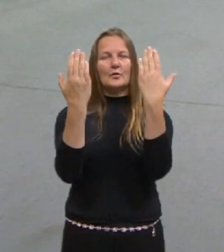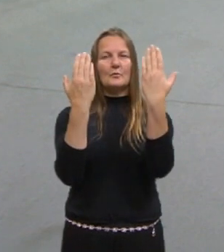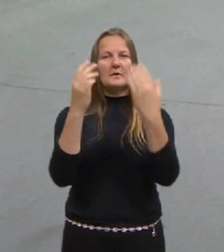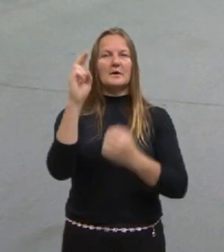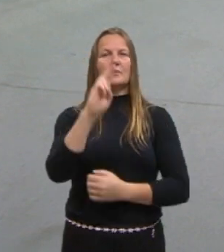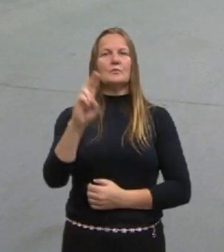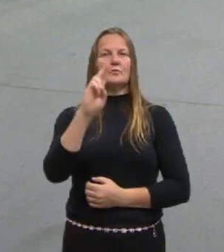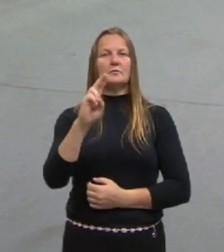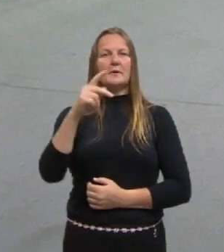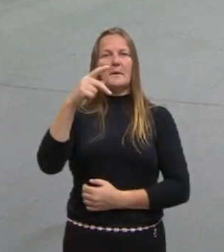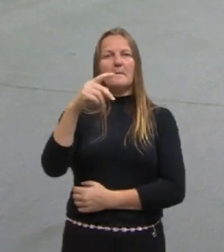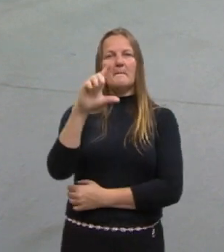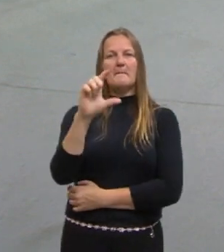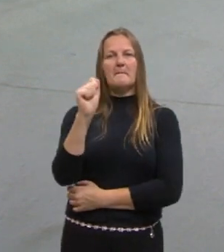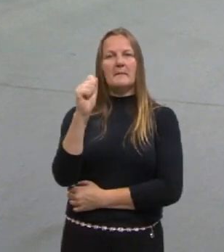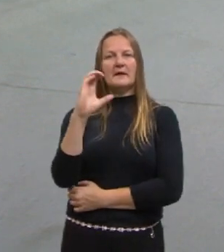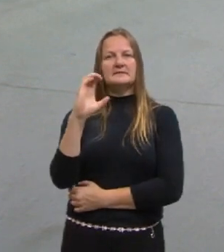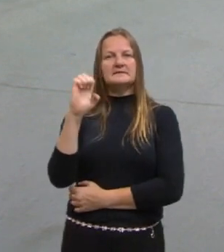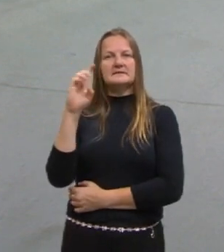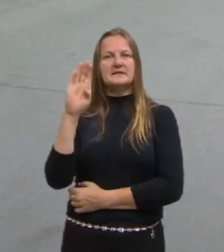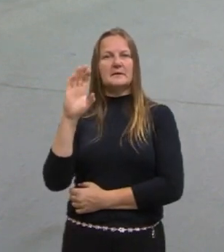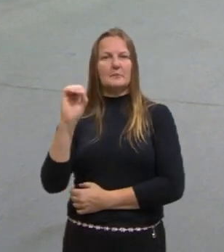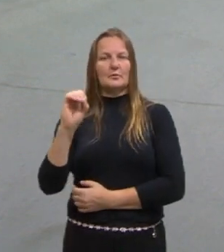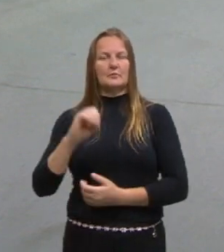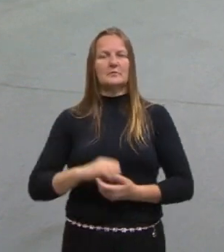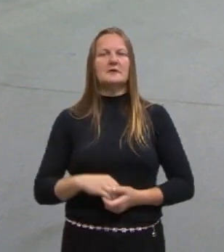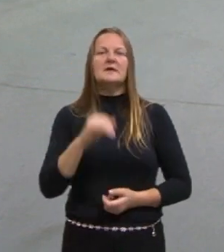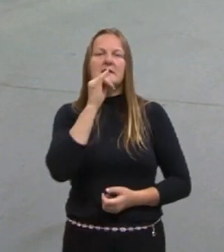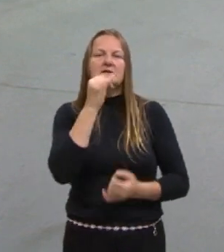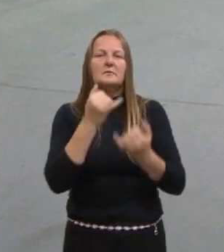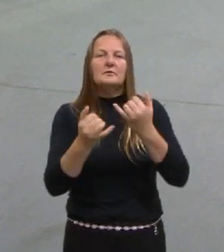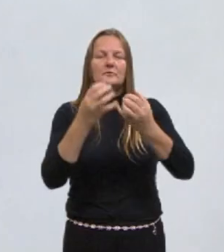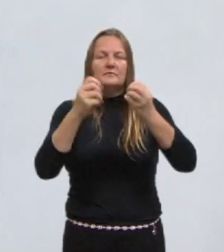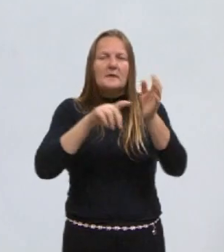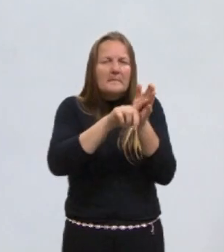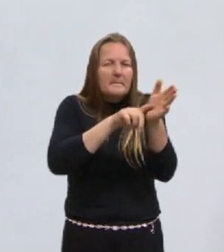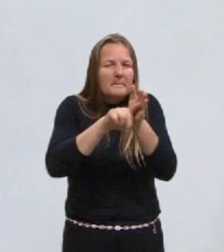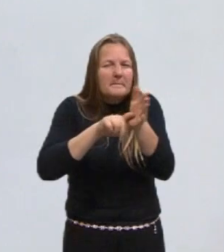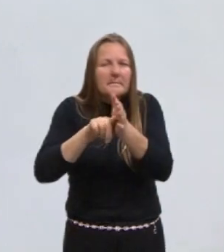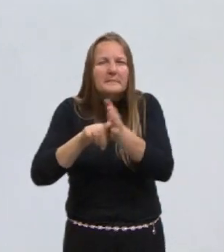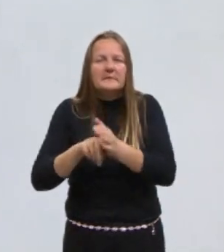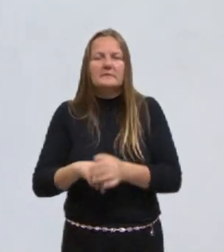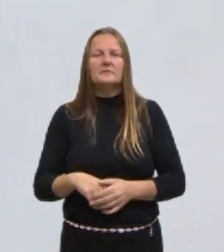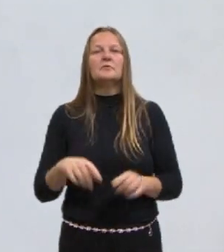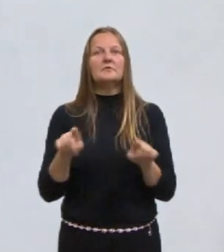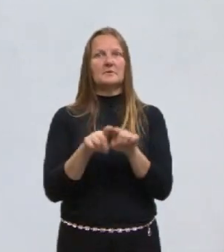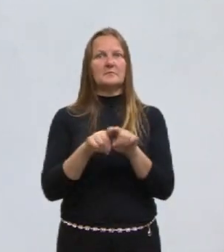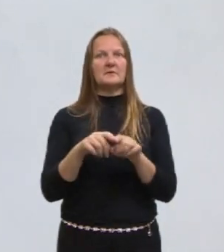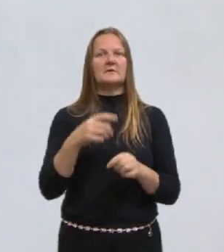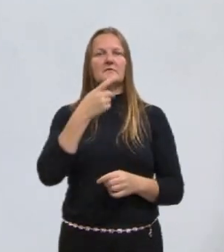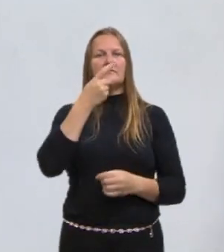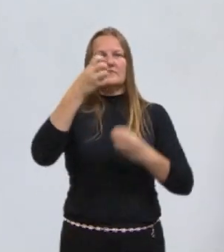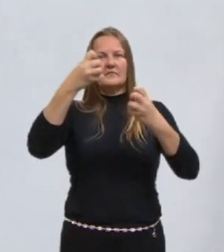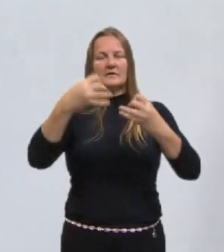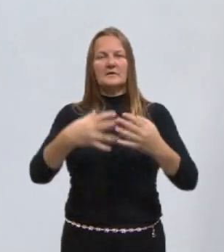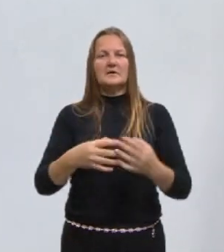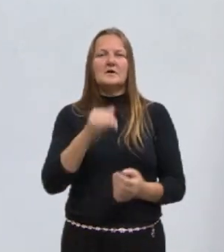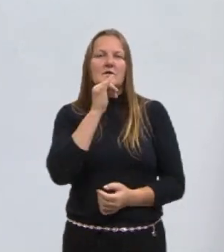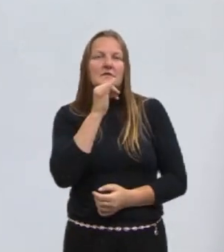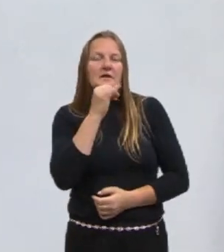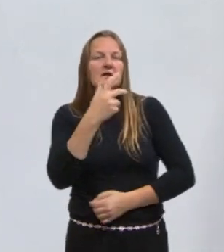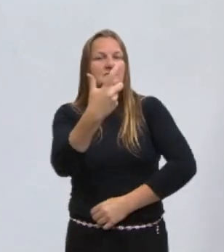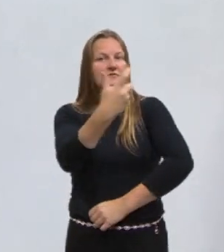de placebo, por exemplo. O que é o placebo, né? Quando a gente faz uma pesquisa, inclusive o placebo foi falado quando se fez os testes